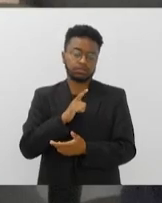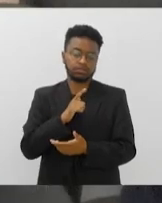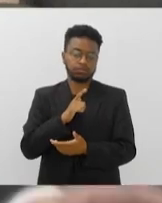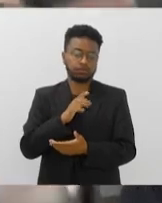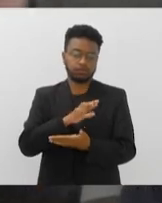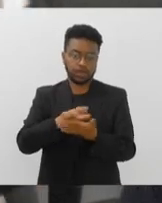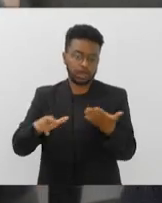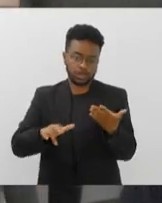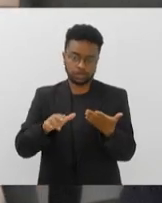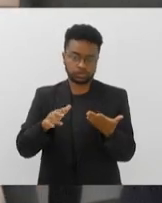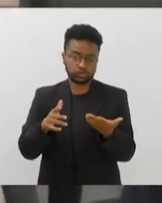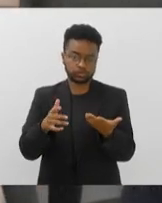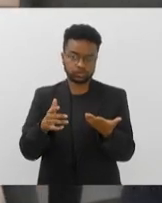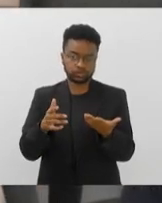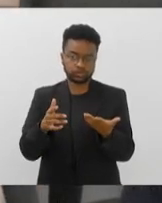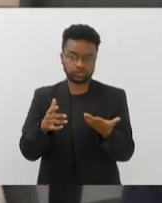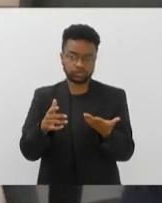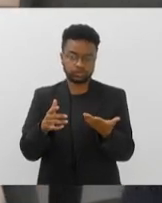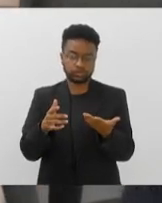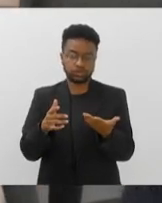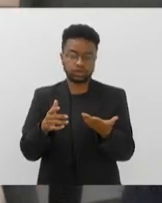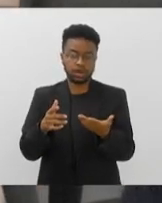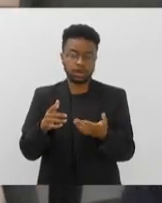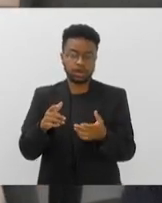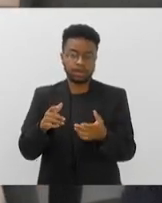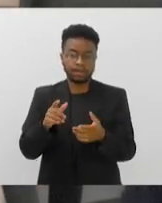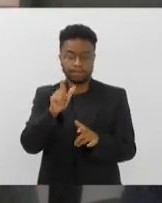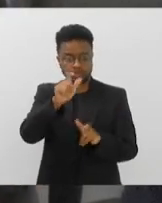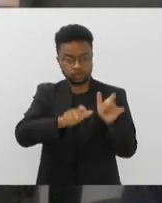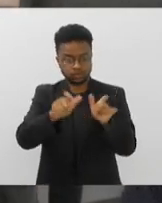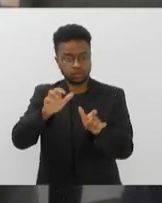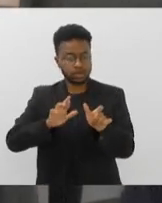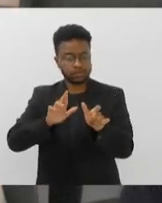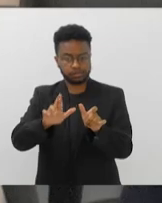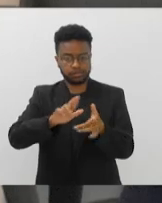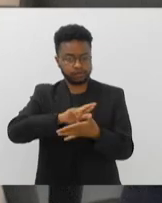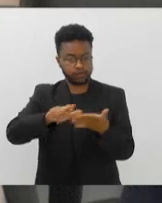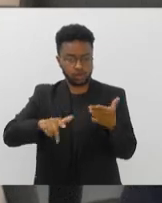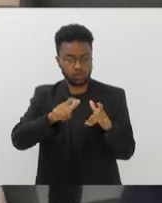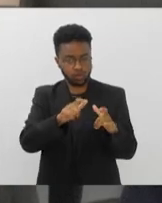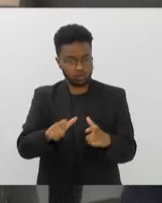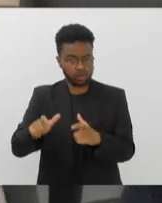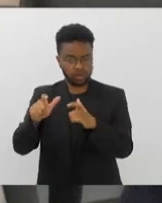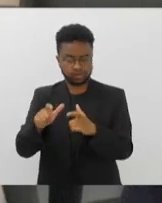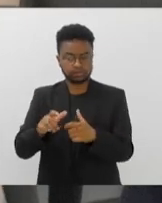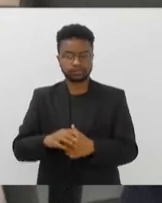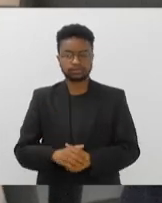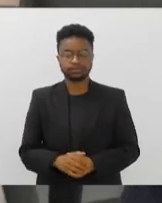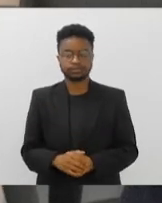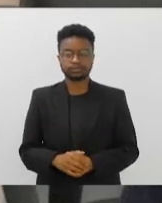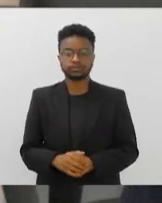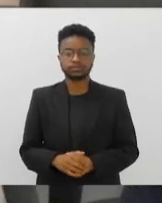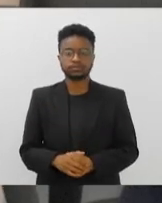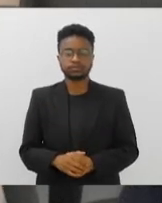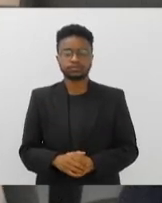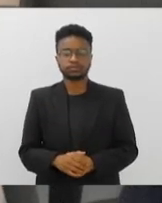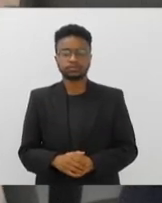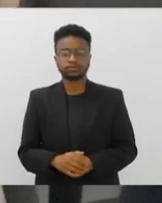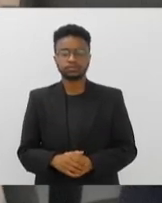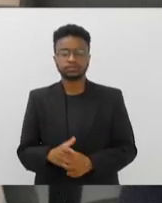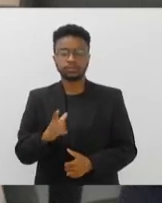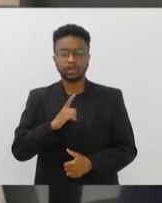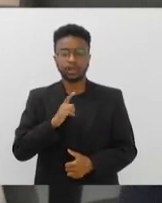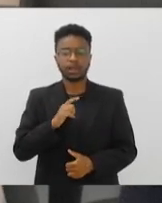tenho vários tô vestindo vários crachás aqui da amar do bed Fan do mna que é o movimento Nacional da adoção o